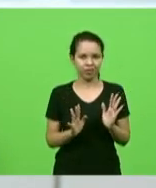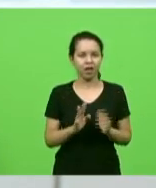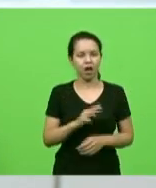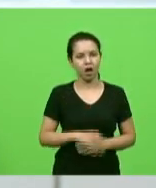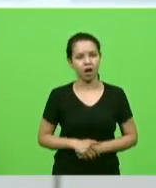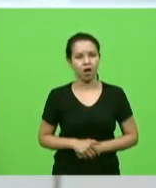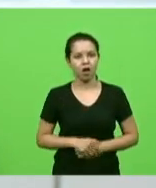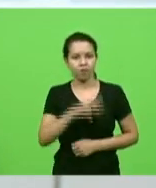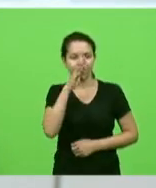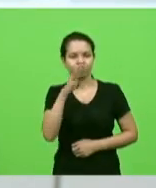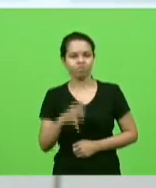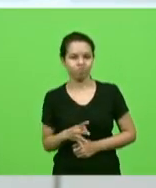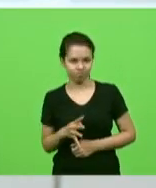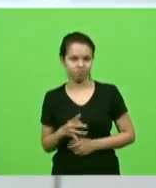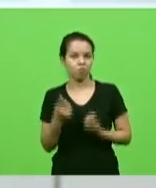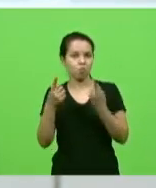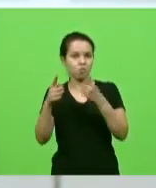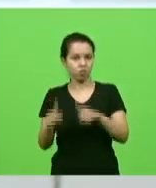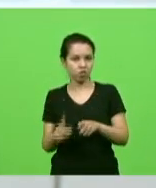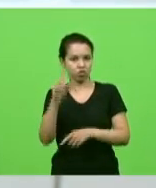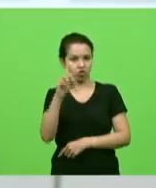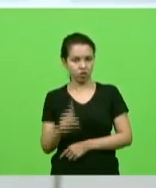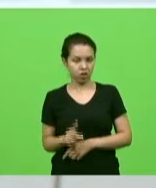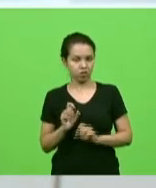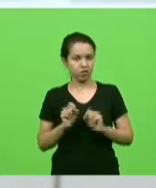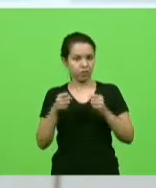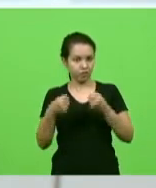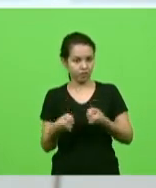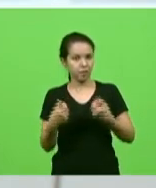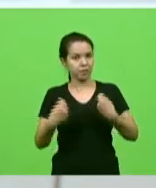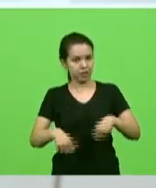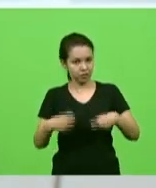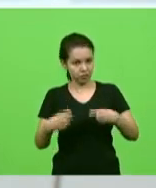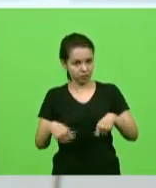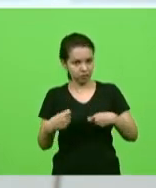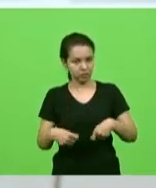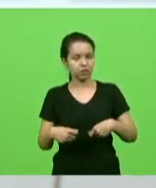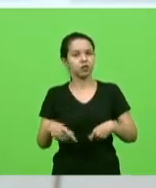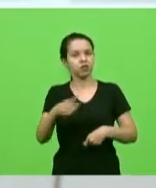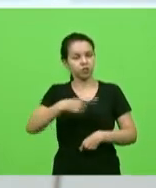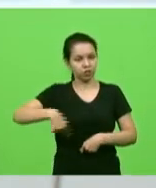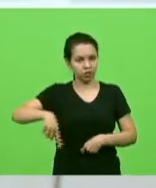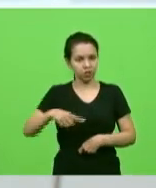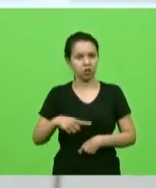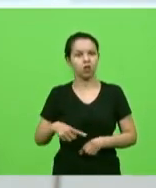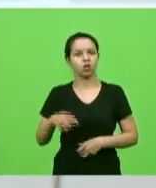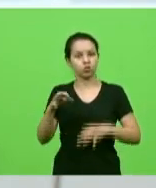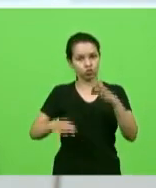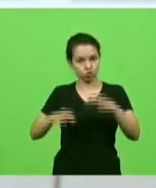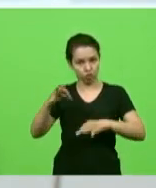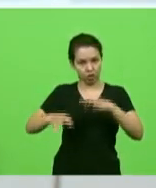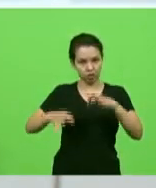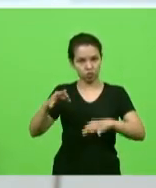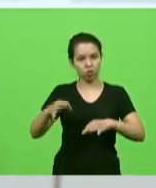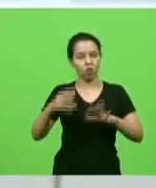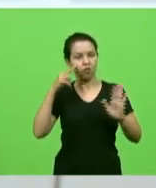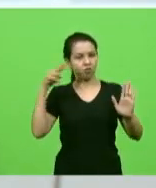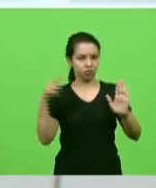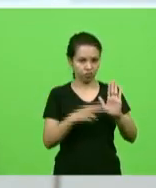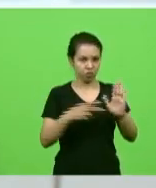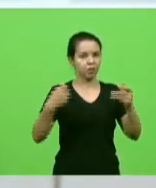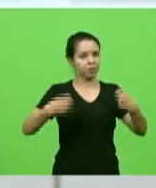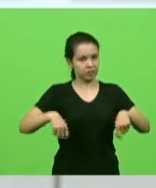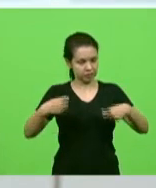defesa resulta em neta e deve ser reconhecida de plano pelo jogador ainda mais